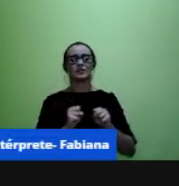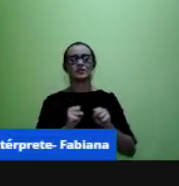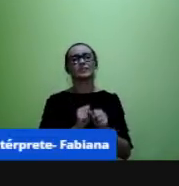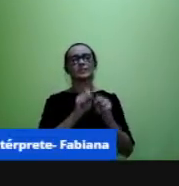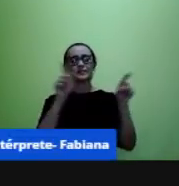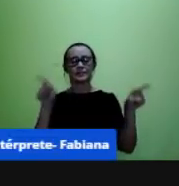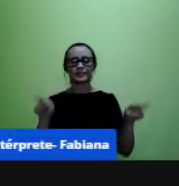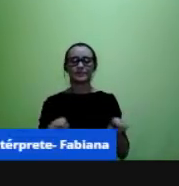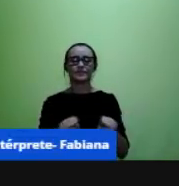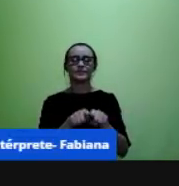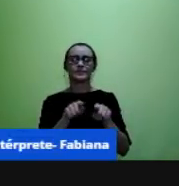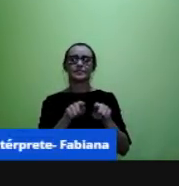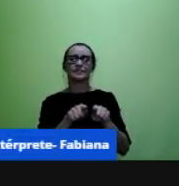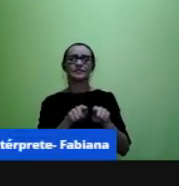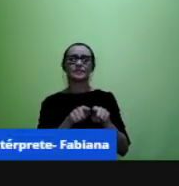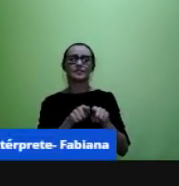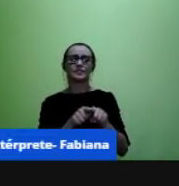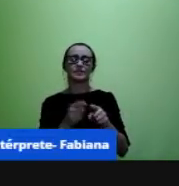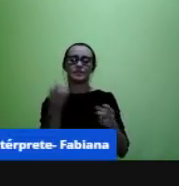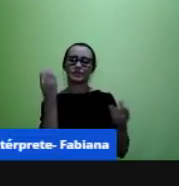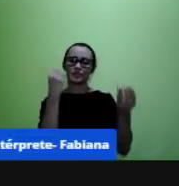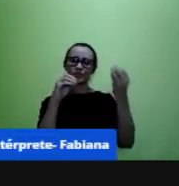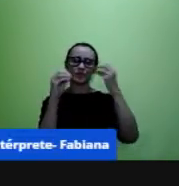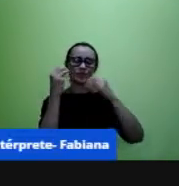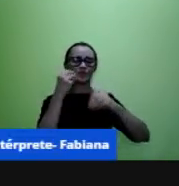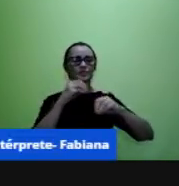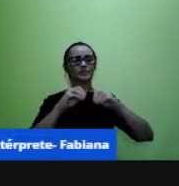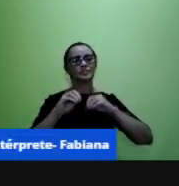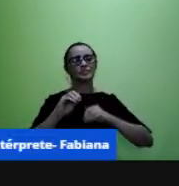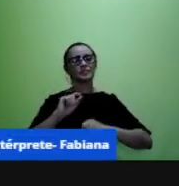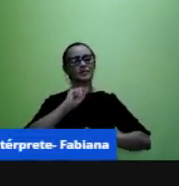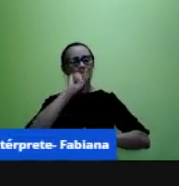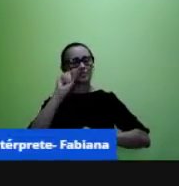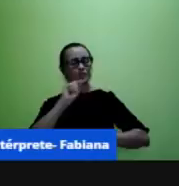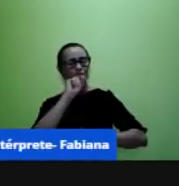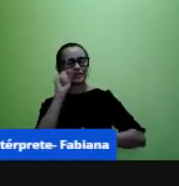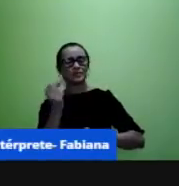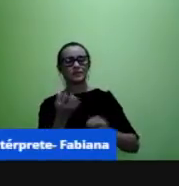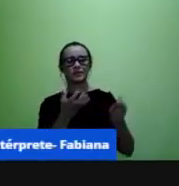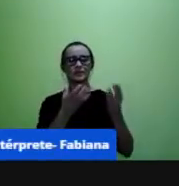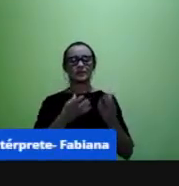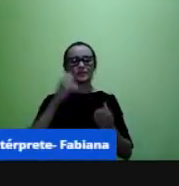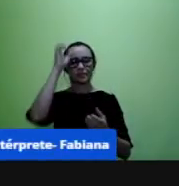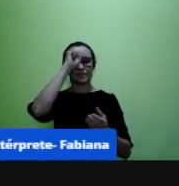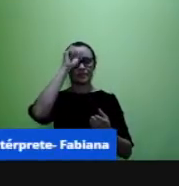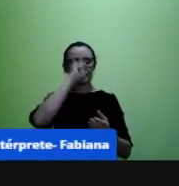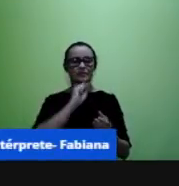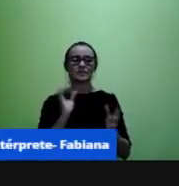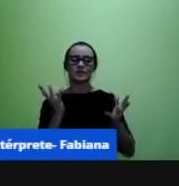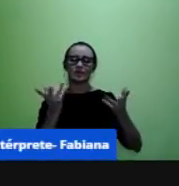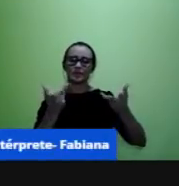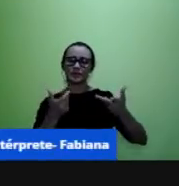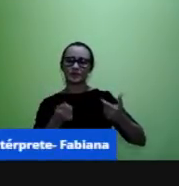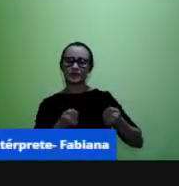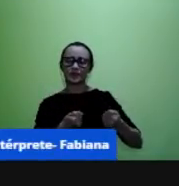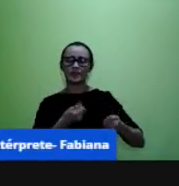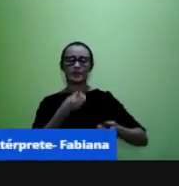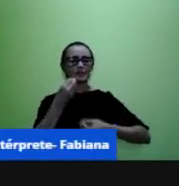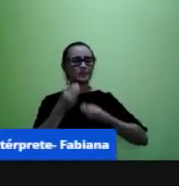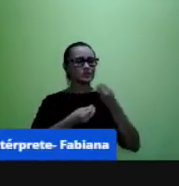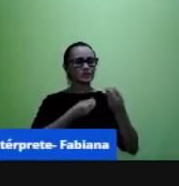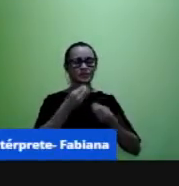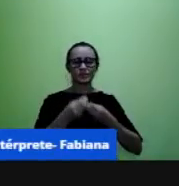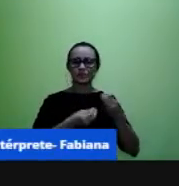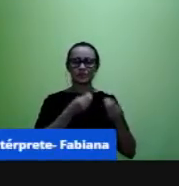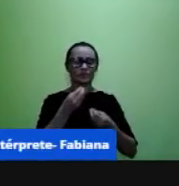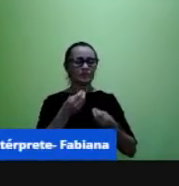Também nós colocamos o objeto do conhecimento, a habilidade e o nosso roteiro de atuação naquela aula.